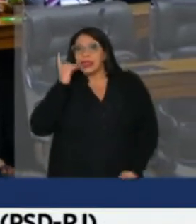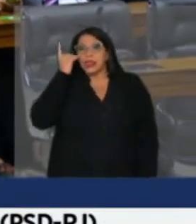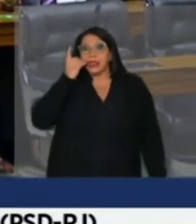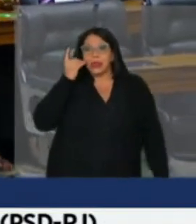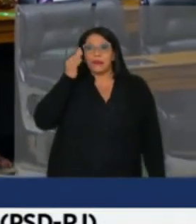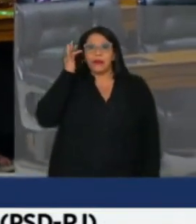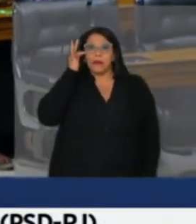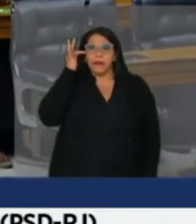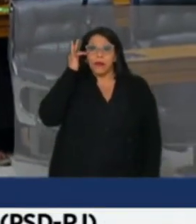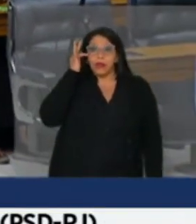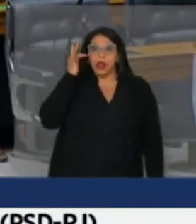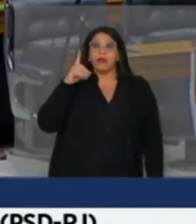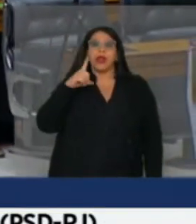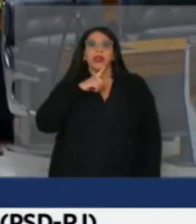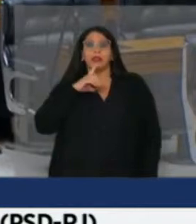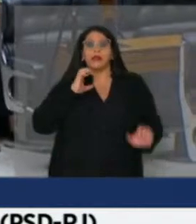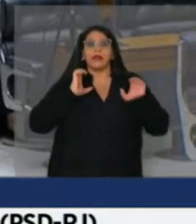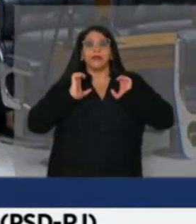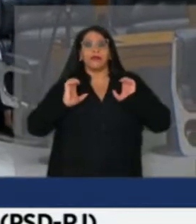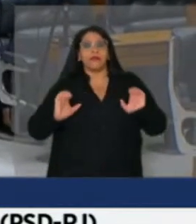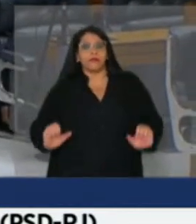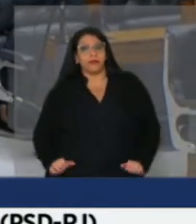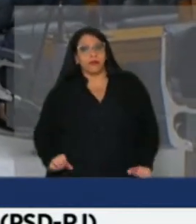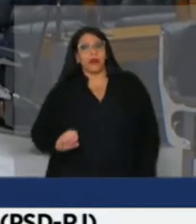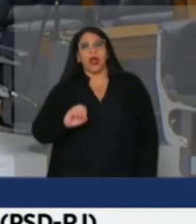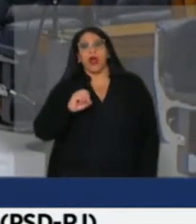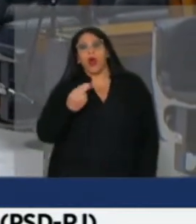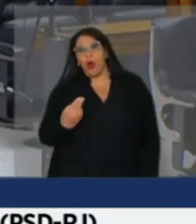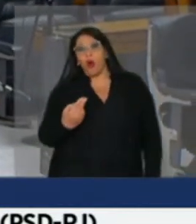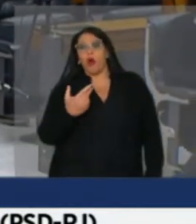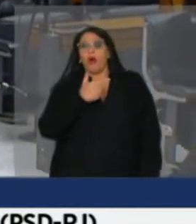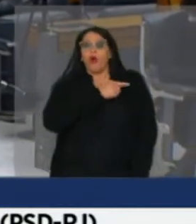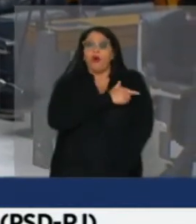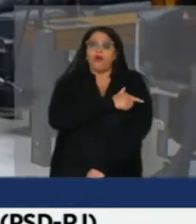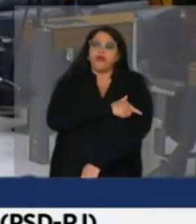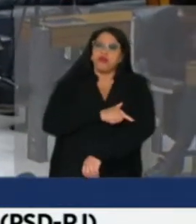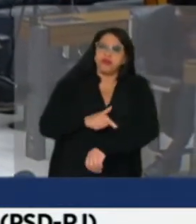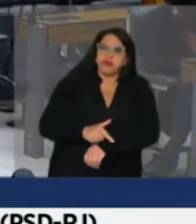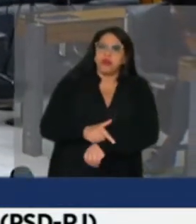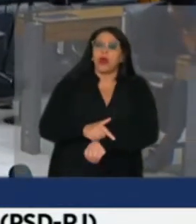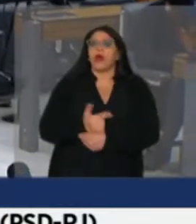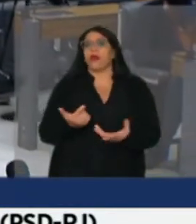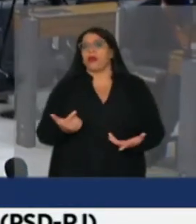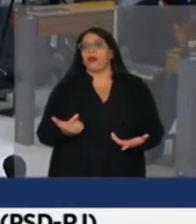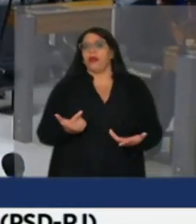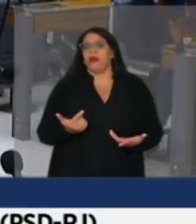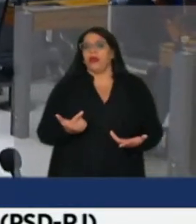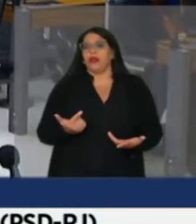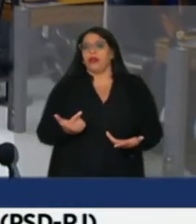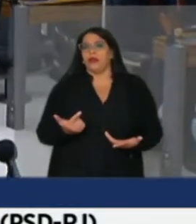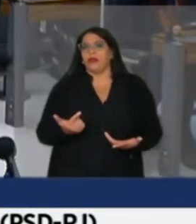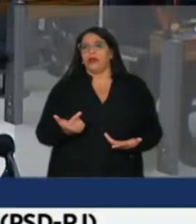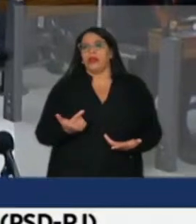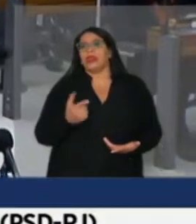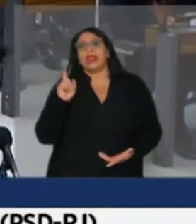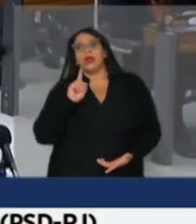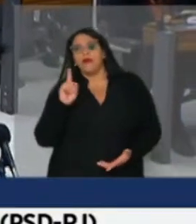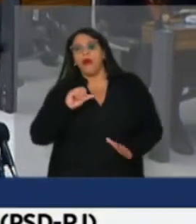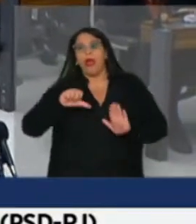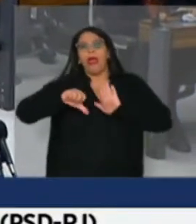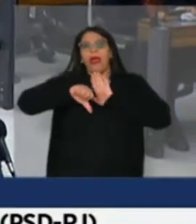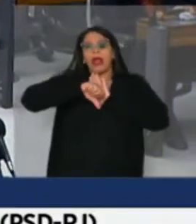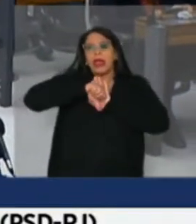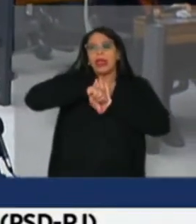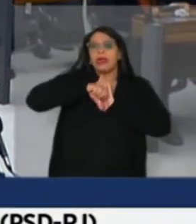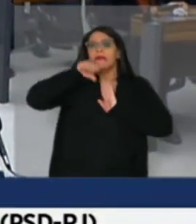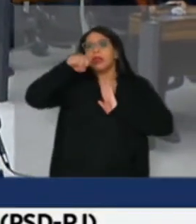Lis durante as investigações sobre o assassinato do marido dela. O plenário não está se manifestando se ela